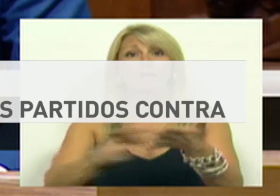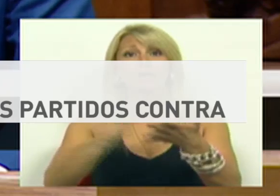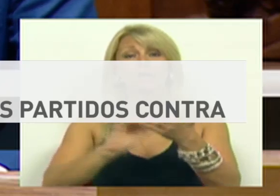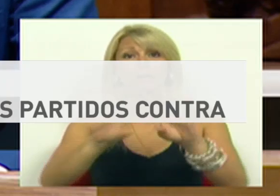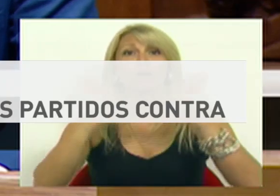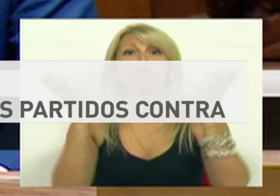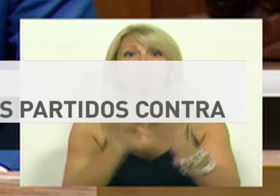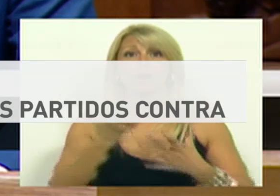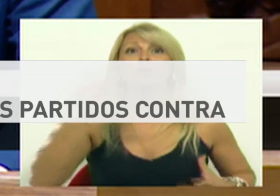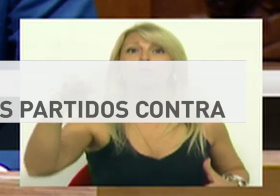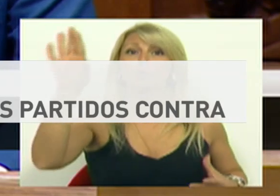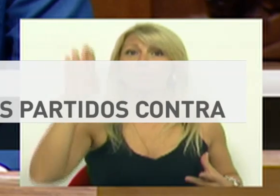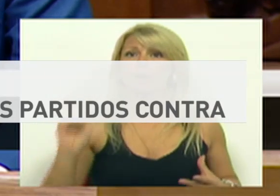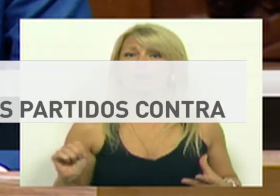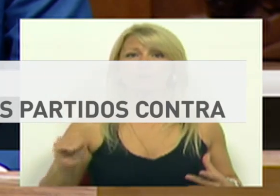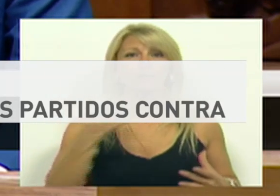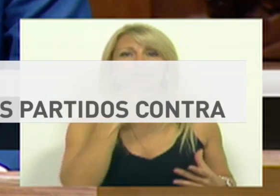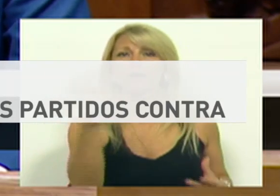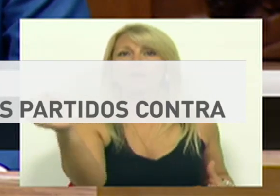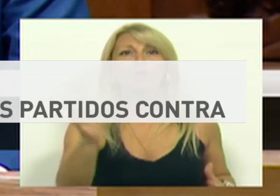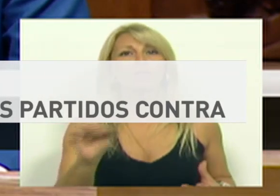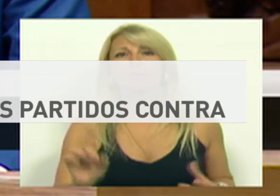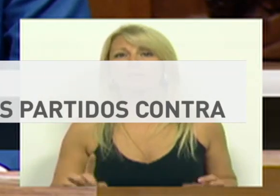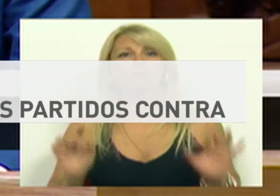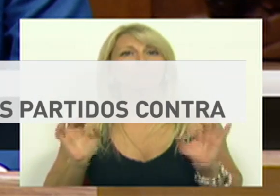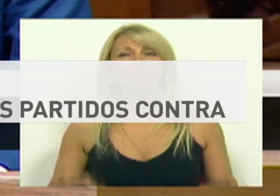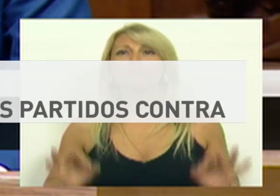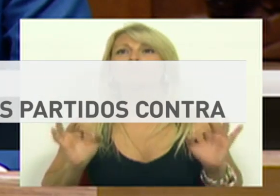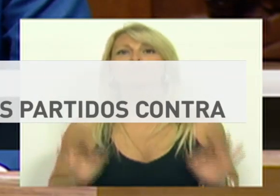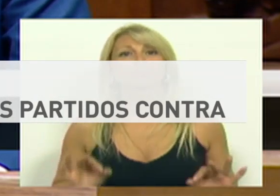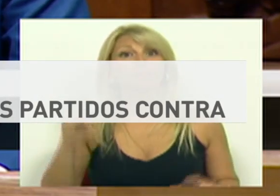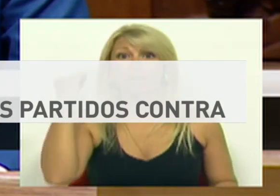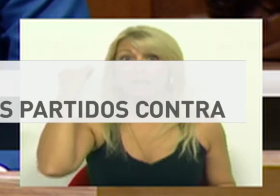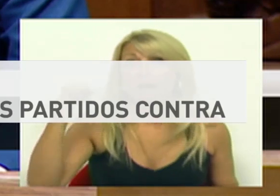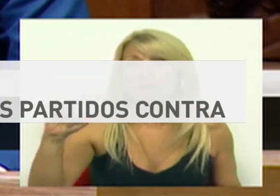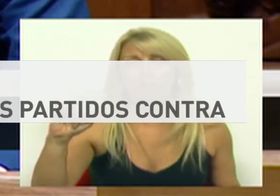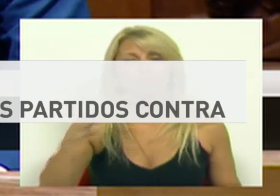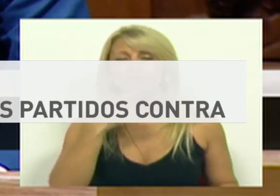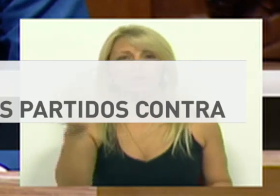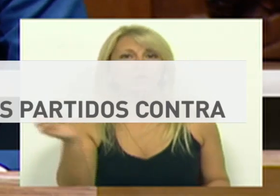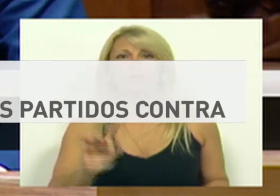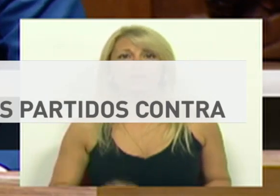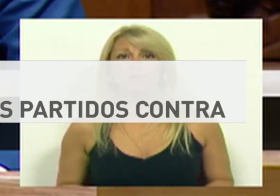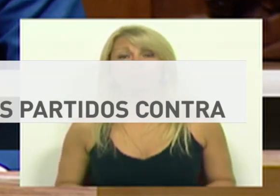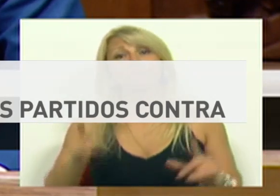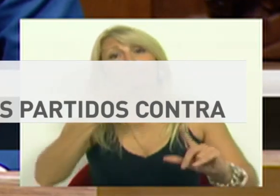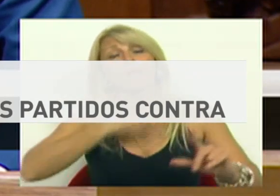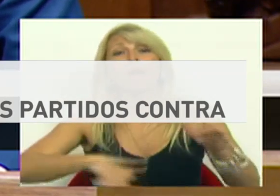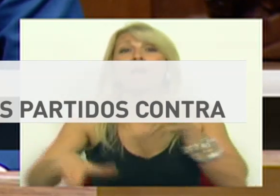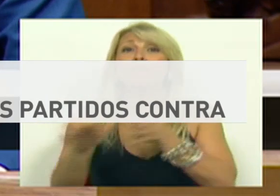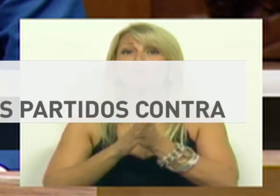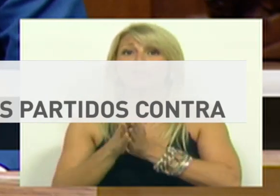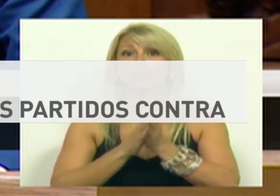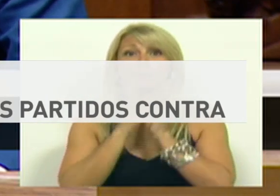partido socialista não disse liminarmente que não aproveitemos com